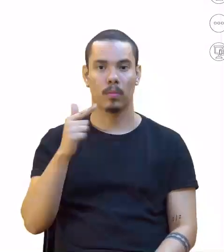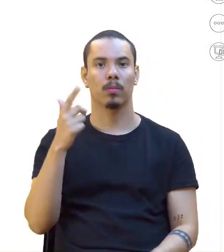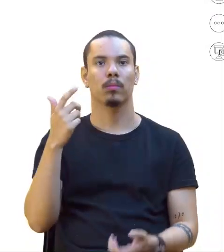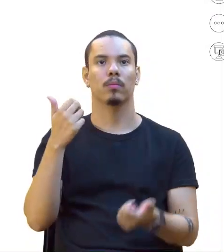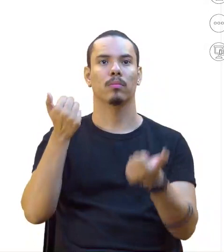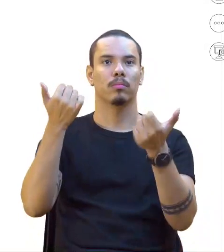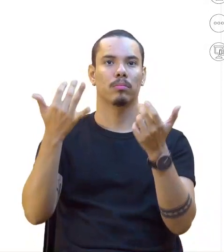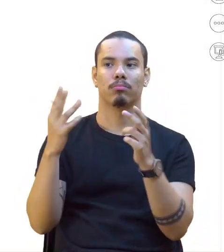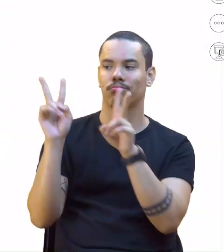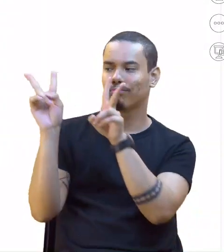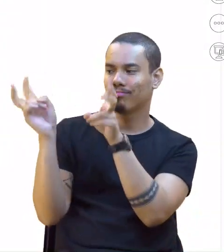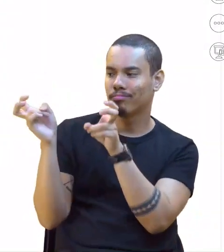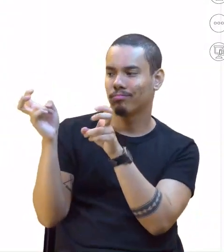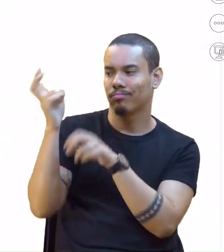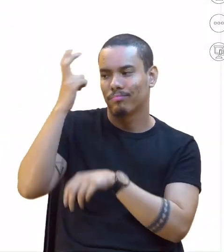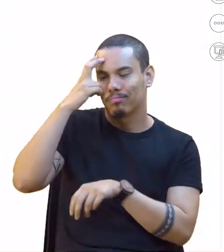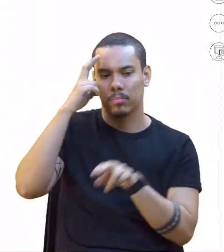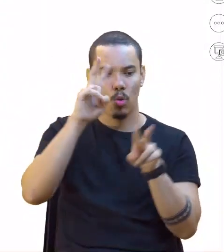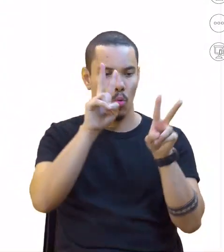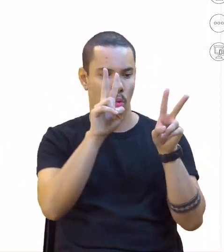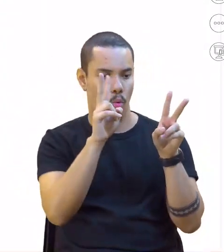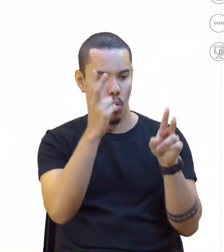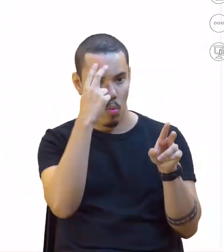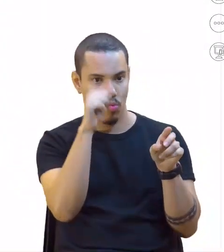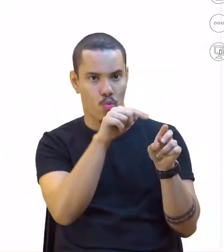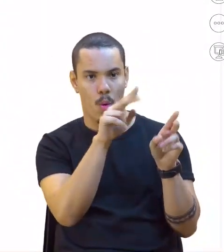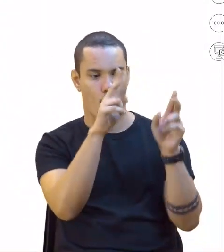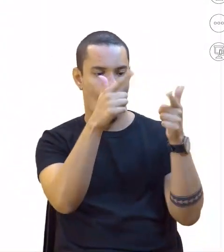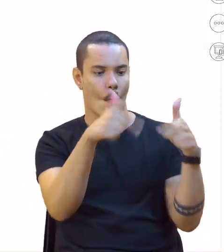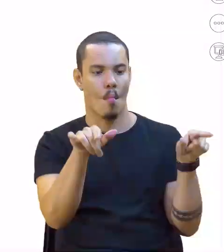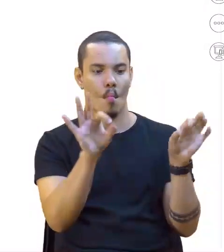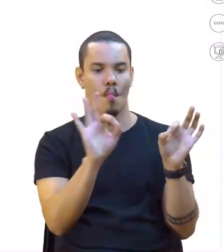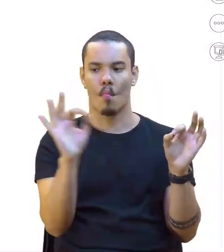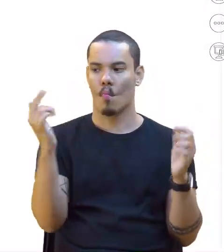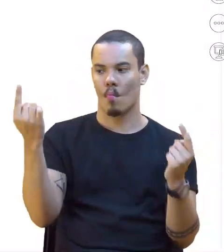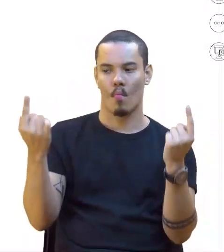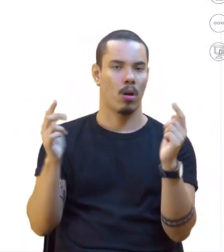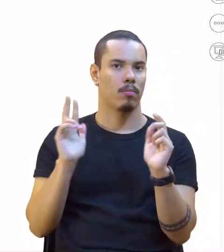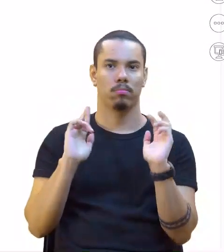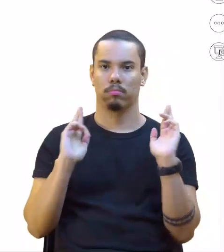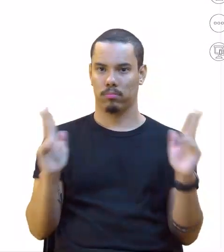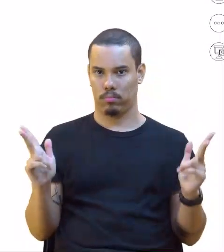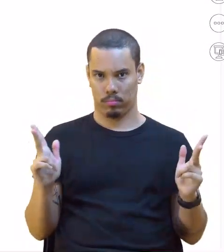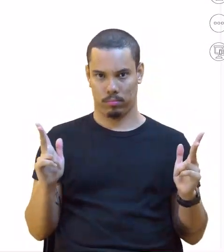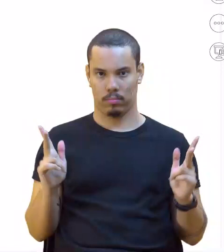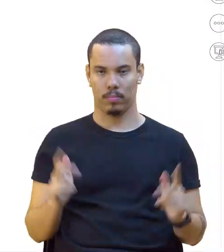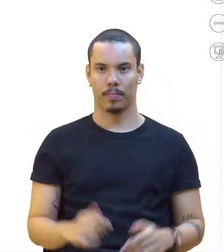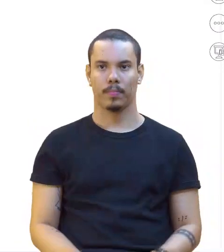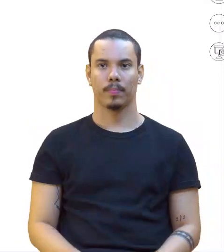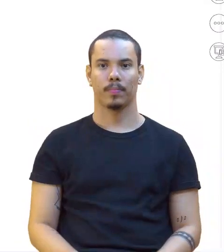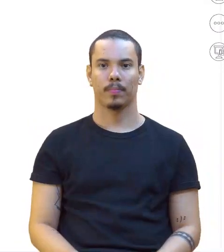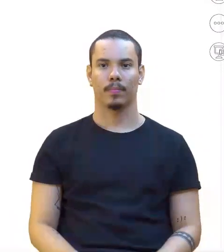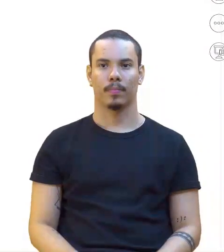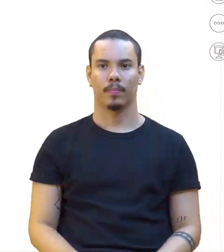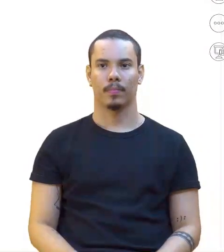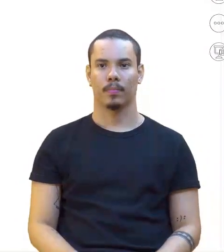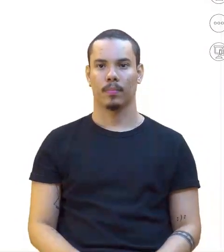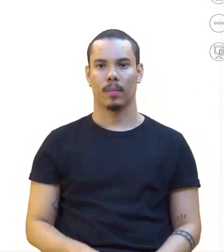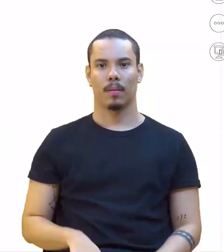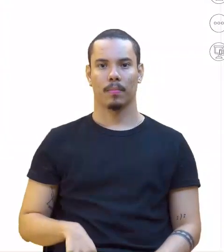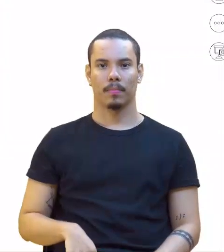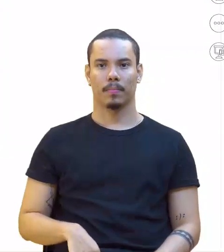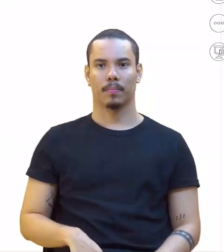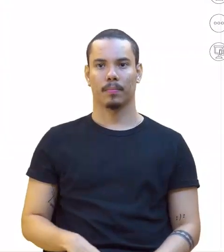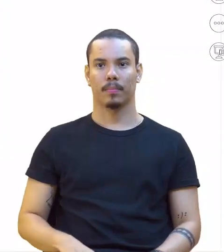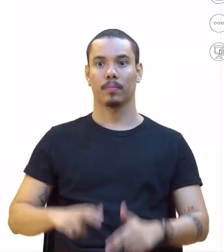não pertencem ao mesmo universo de discurso, apesar dos conteúdos não serem necessariamente divergentes. Então, para ela,